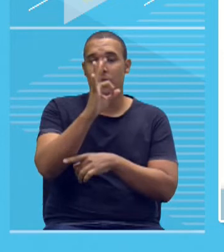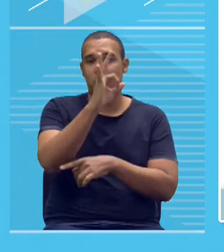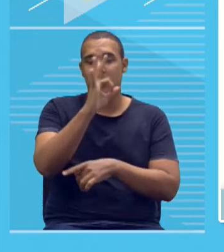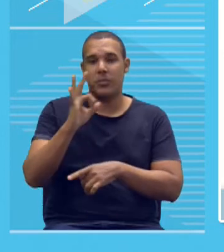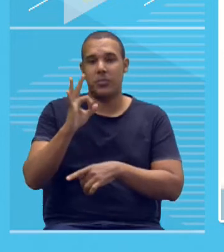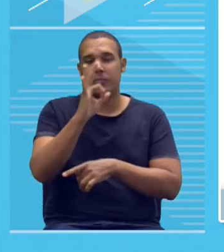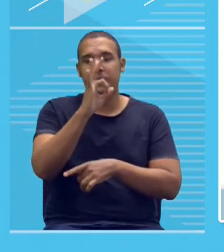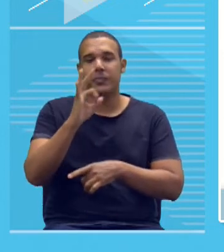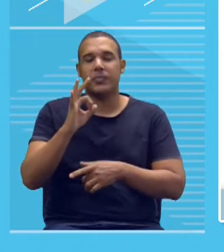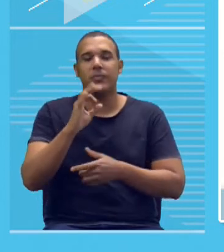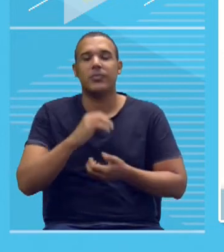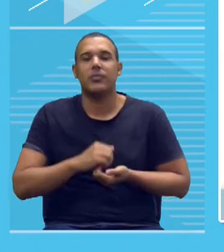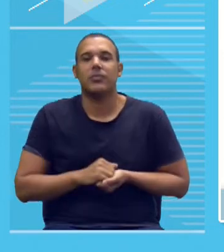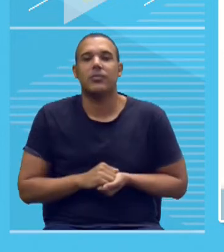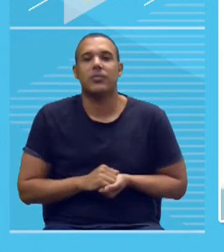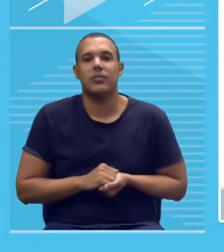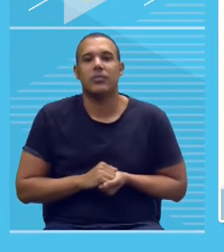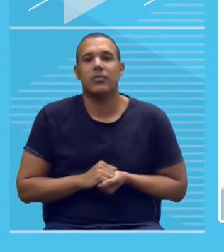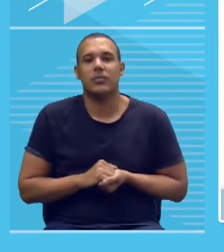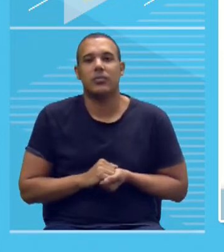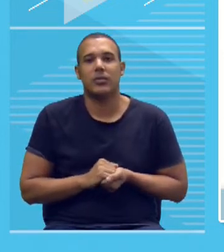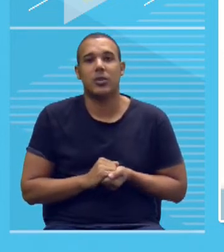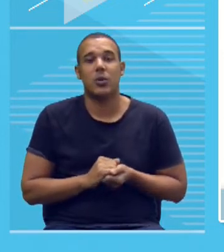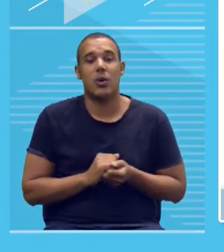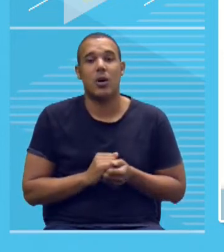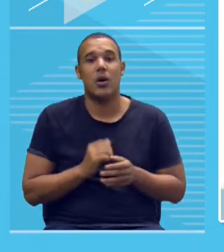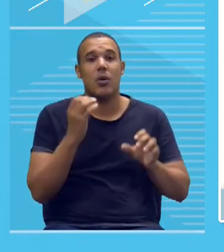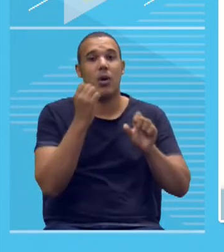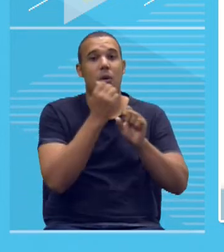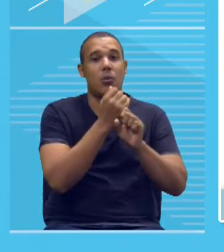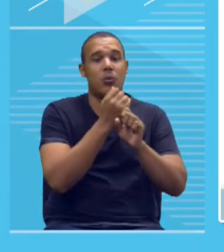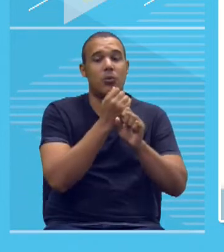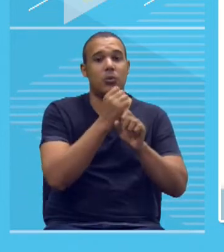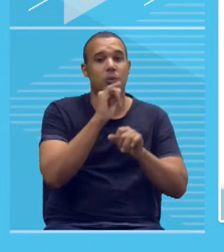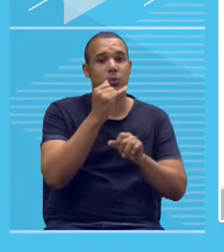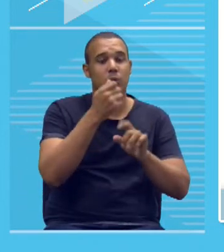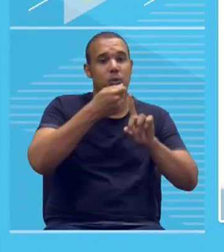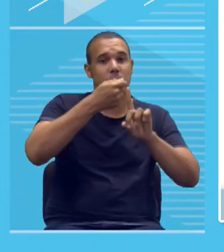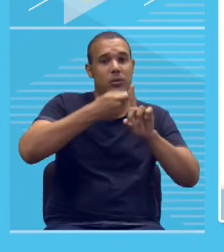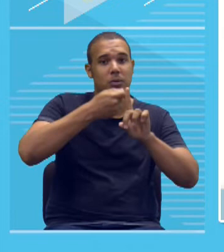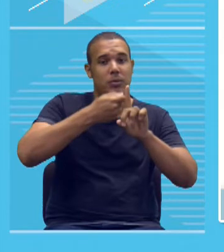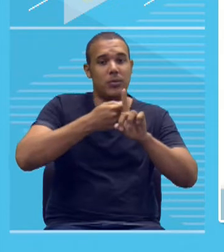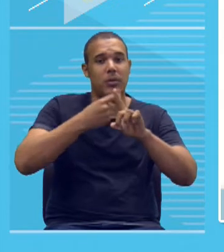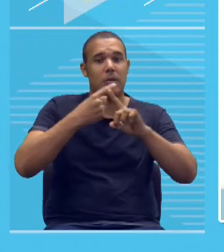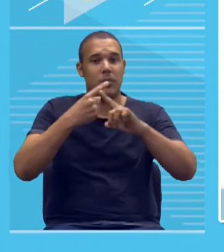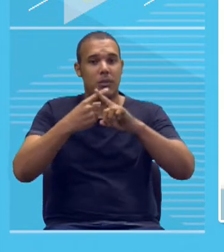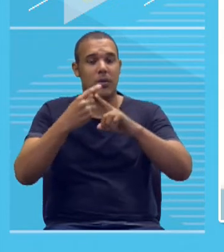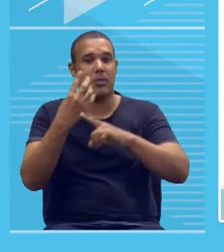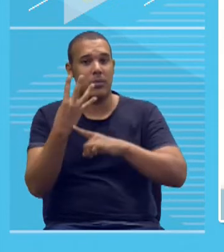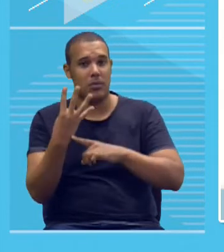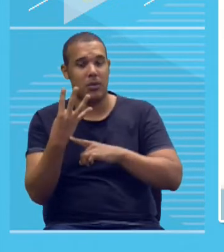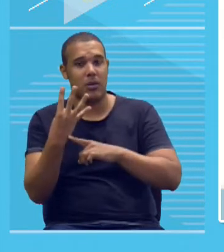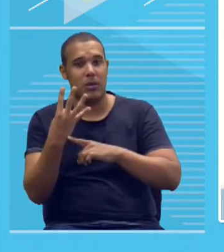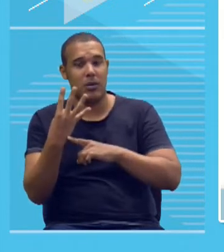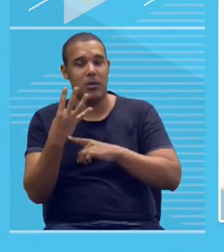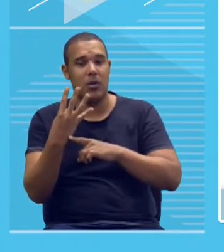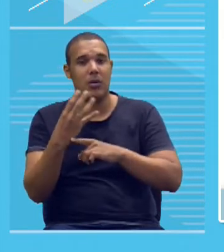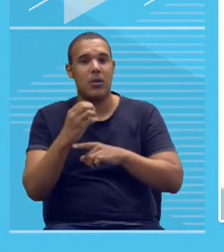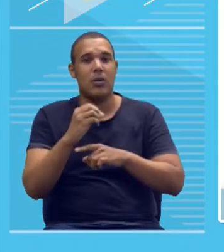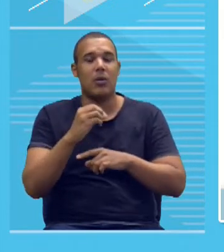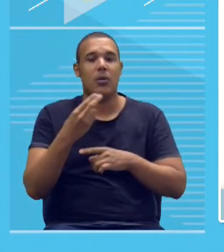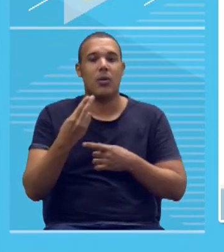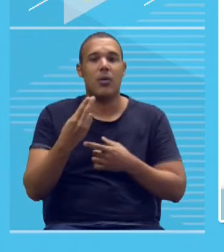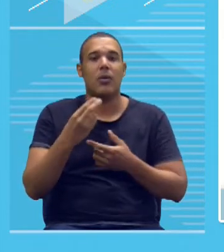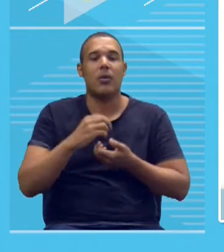professor oi oi é o cálculo juros de um mês e multiplicar por quatro que dá o 16 ou